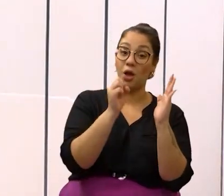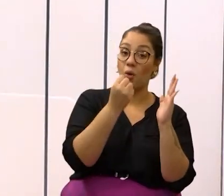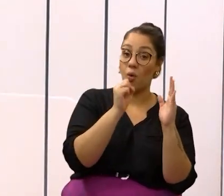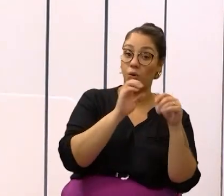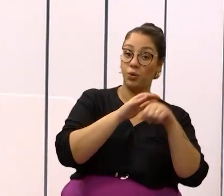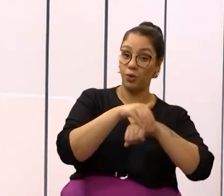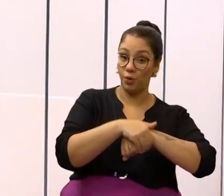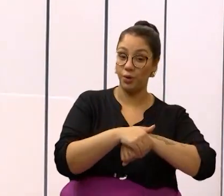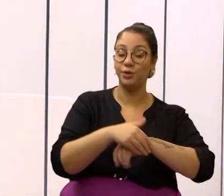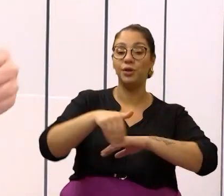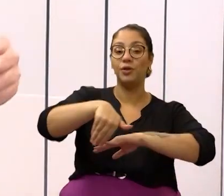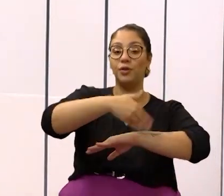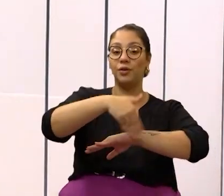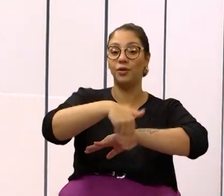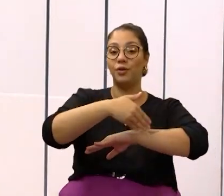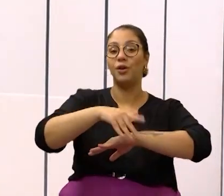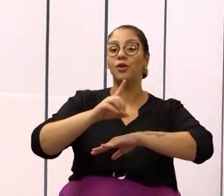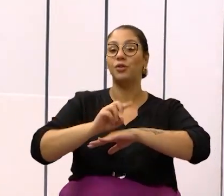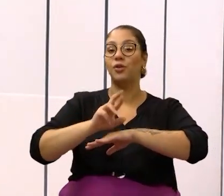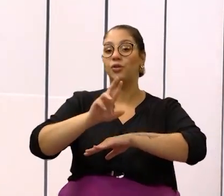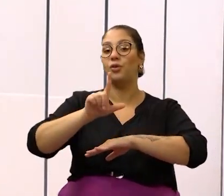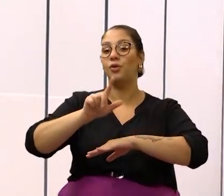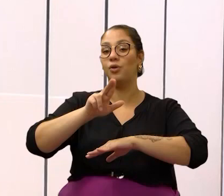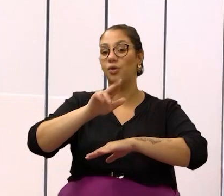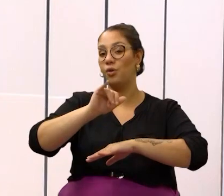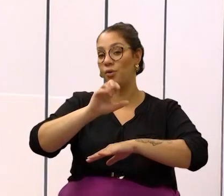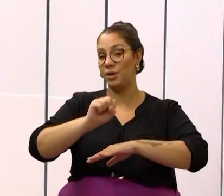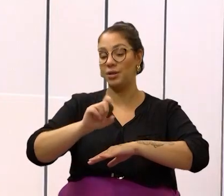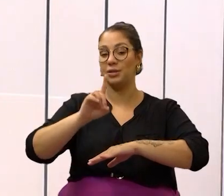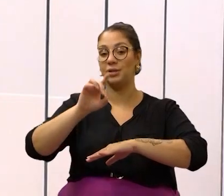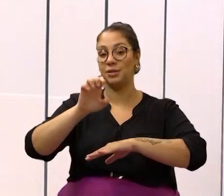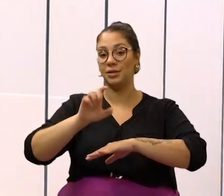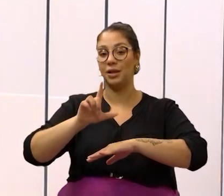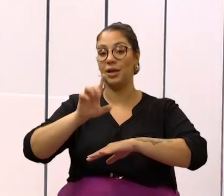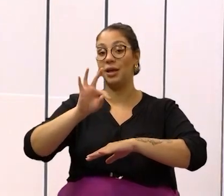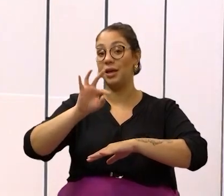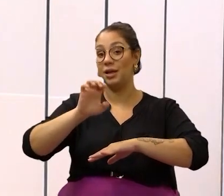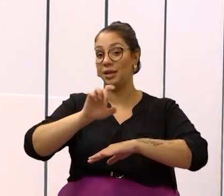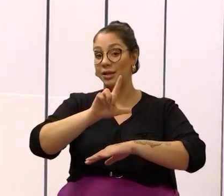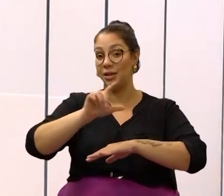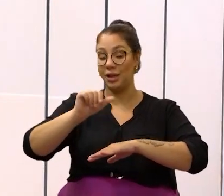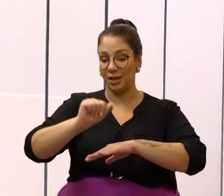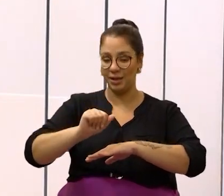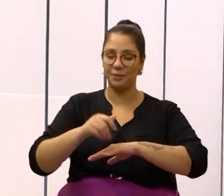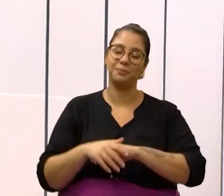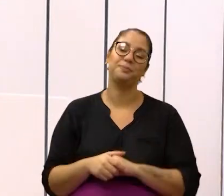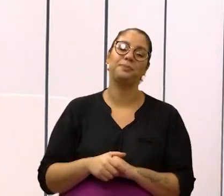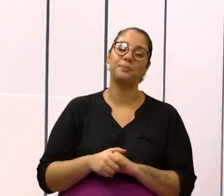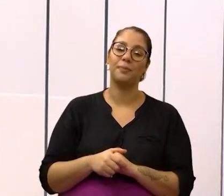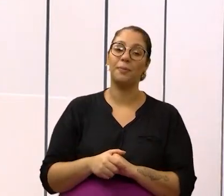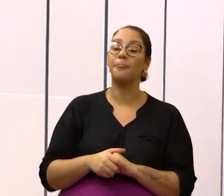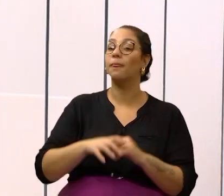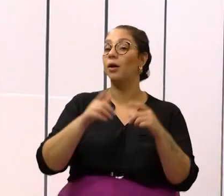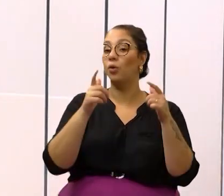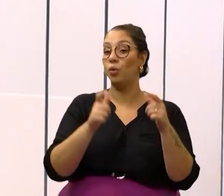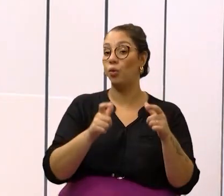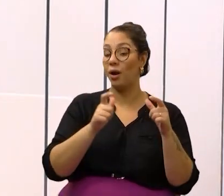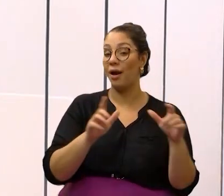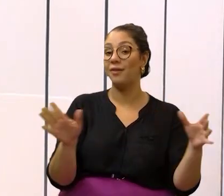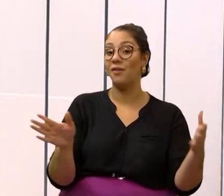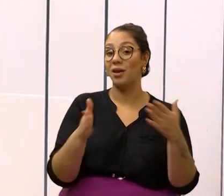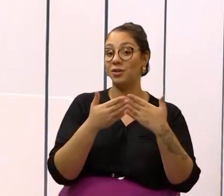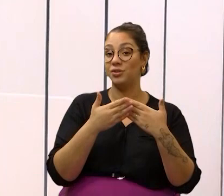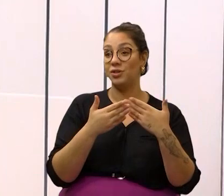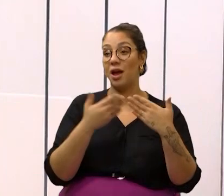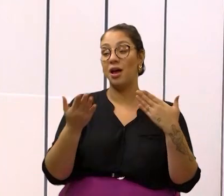horas da noite, e fica na Avenida Doutor Luiz de Tella, com a Rua Doutor Mário Nucci. O local